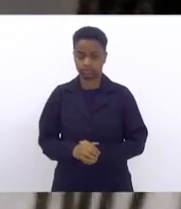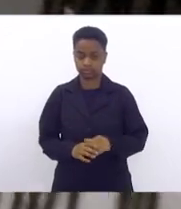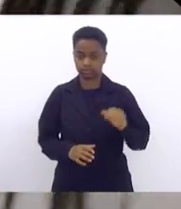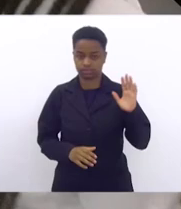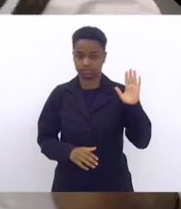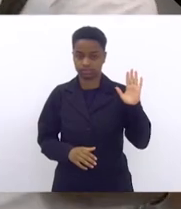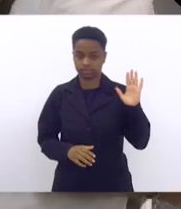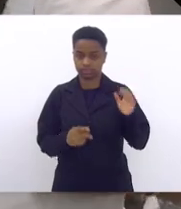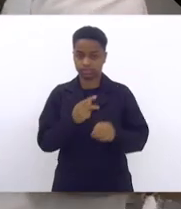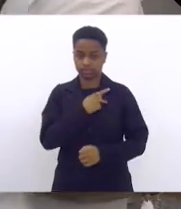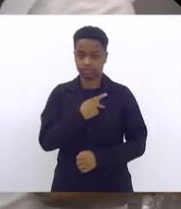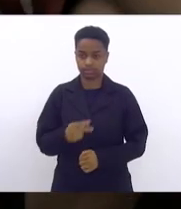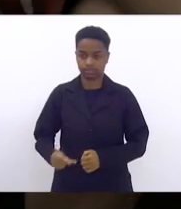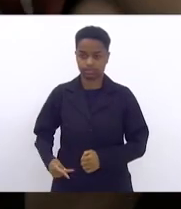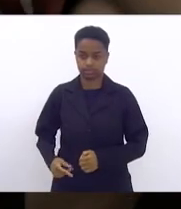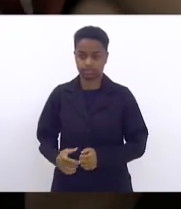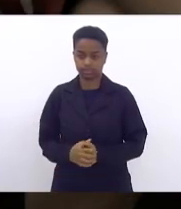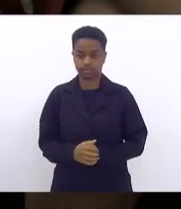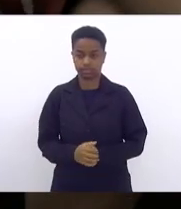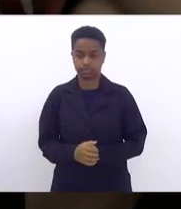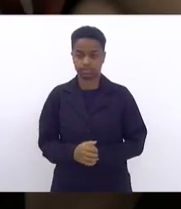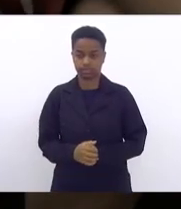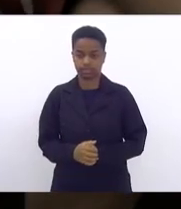Presidente. Pois não. O